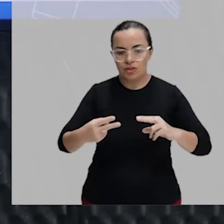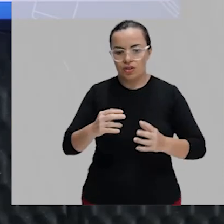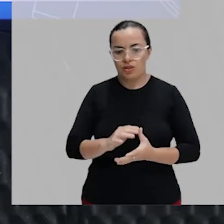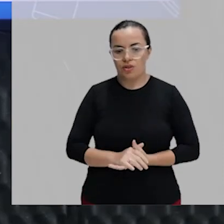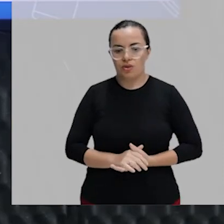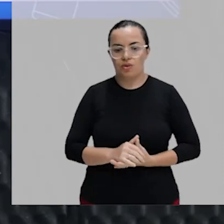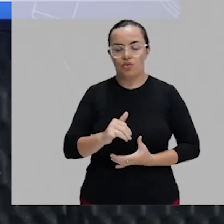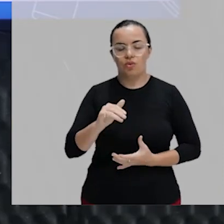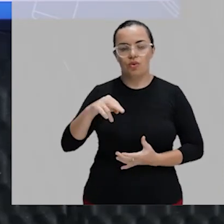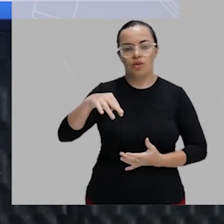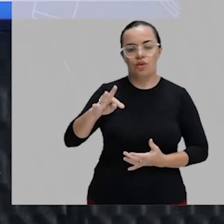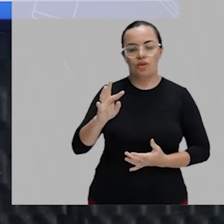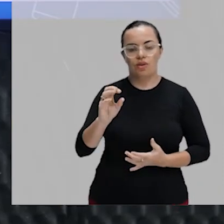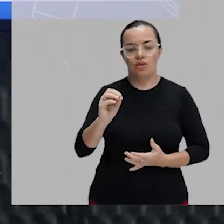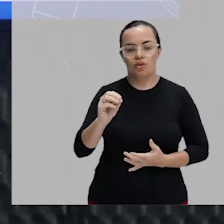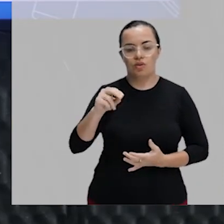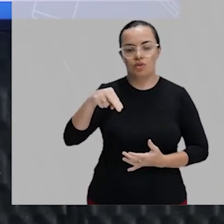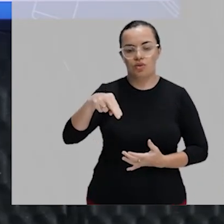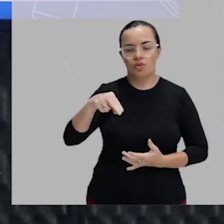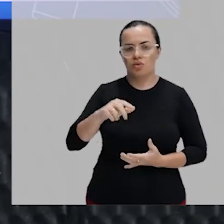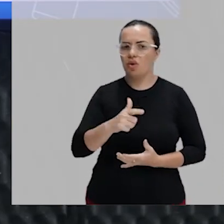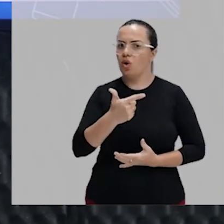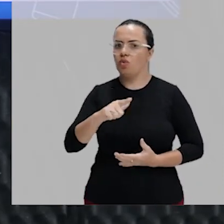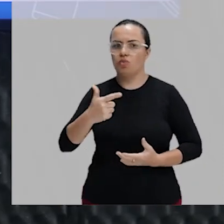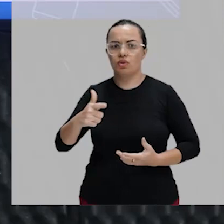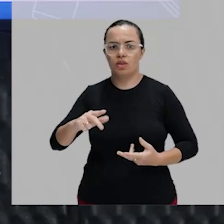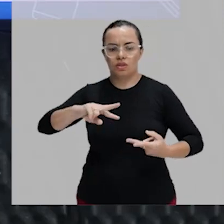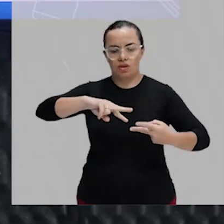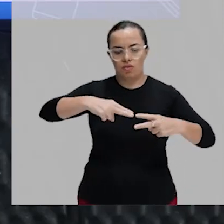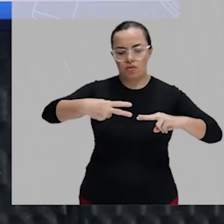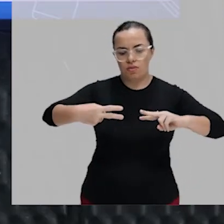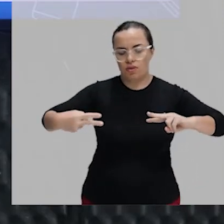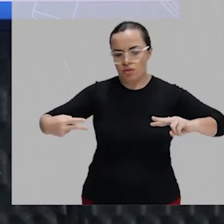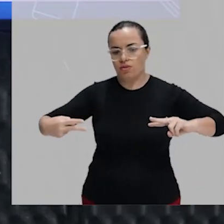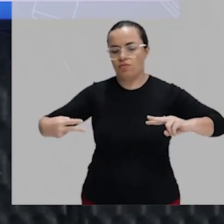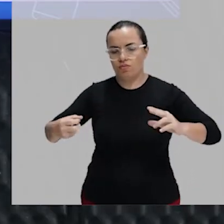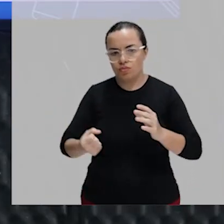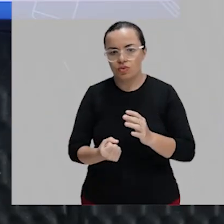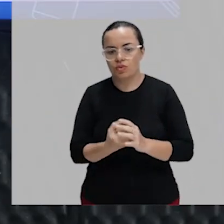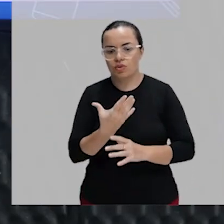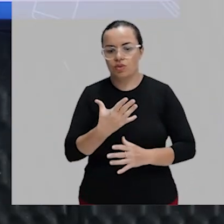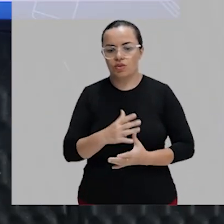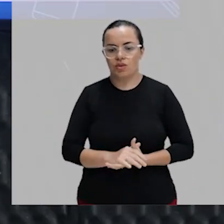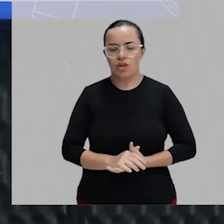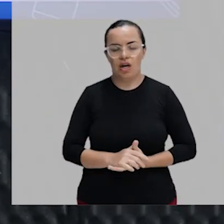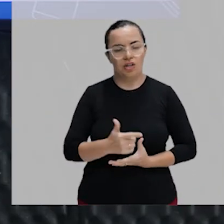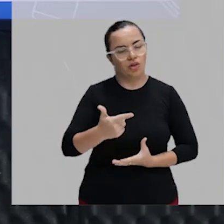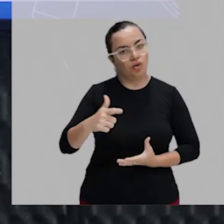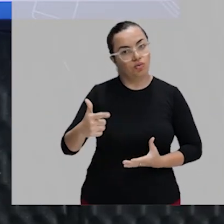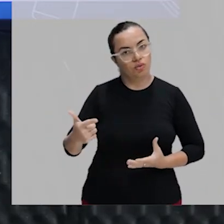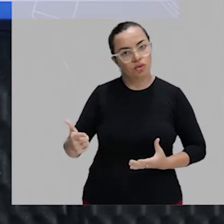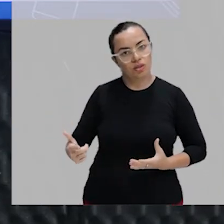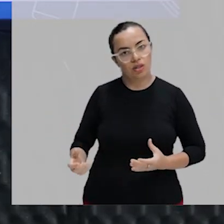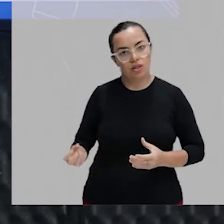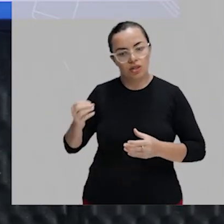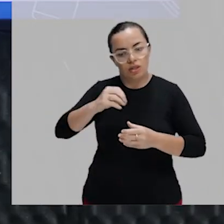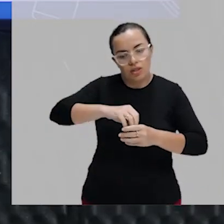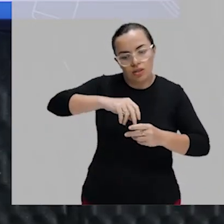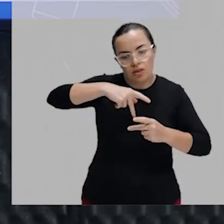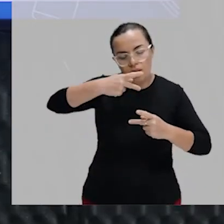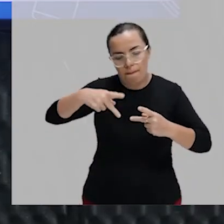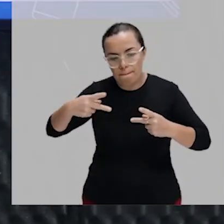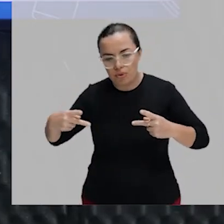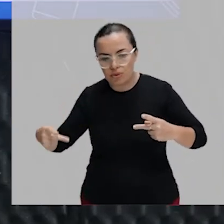E, consequentemente, não vai resultar em nenhuma proteína. Então, vamos lá. Ele apresentou as